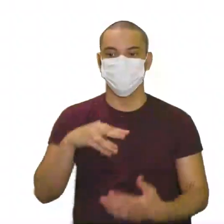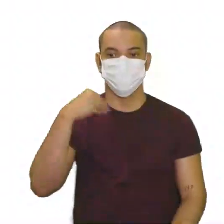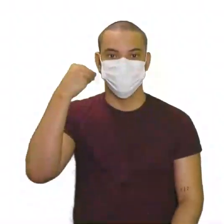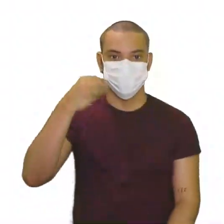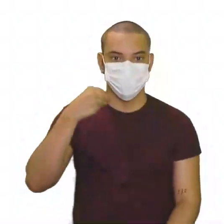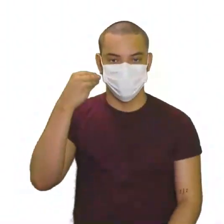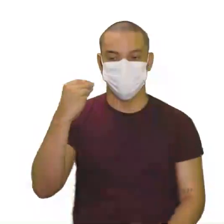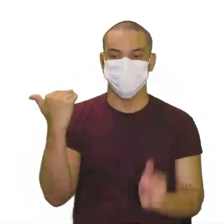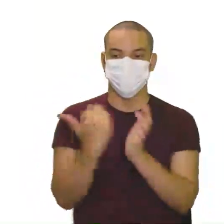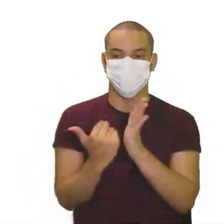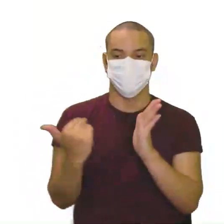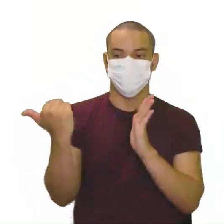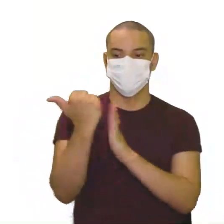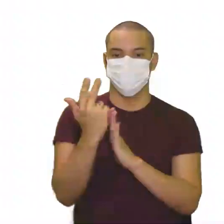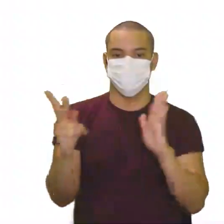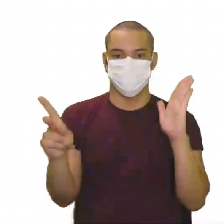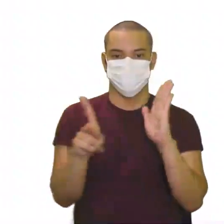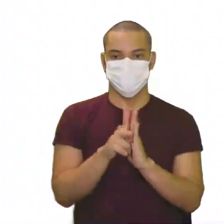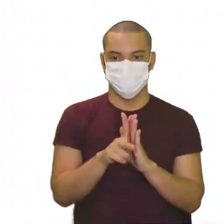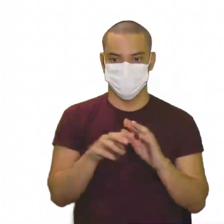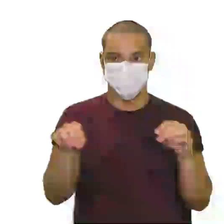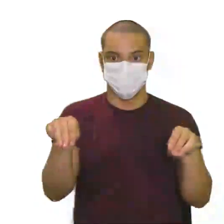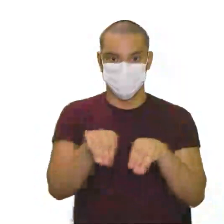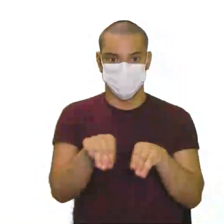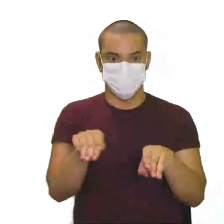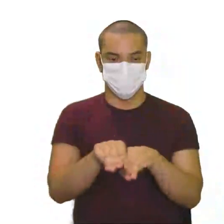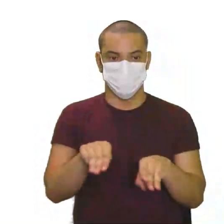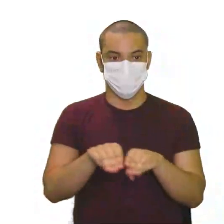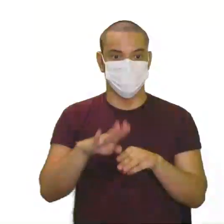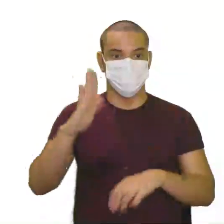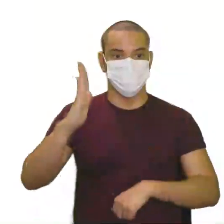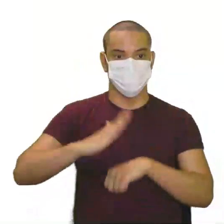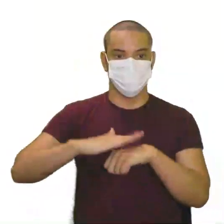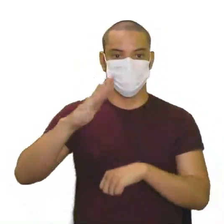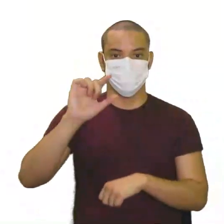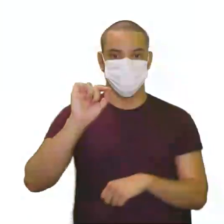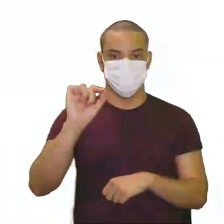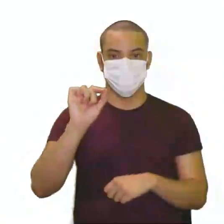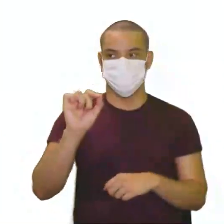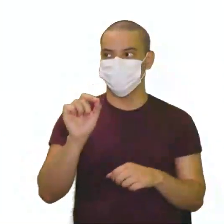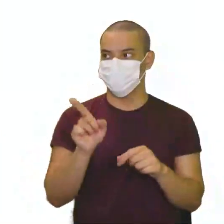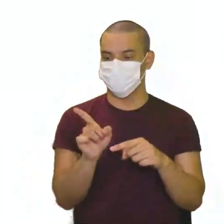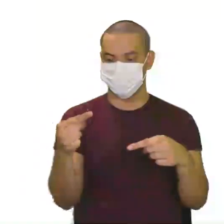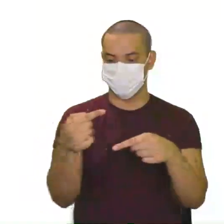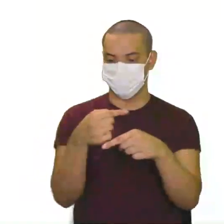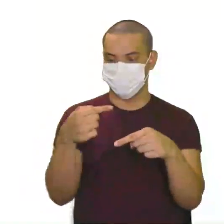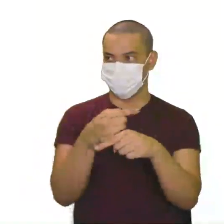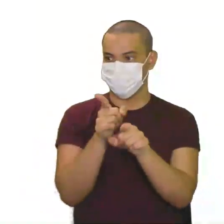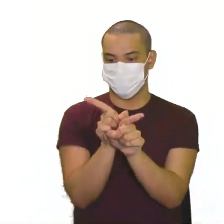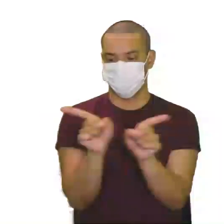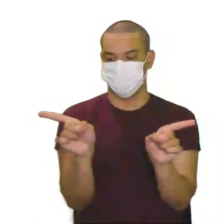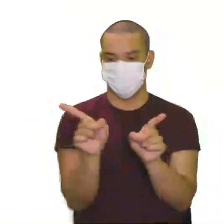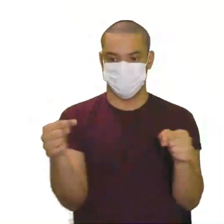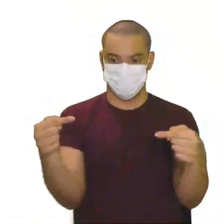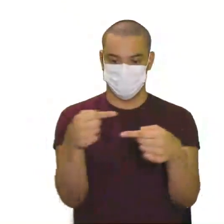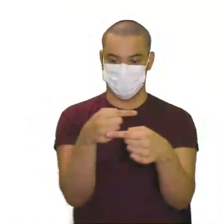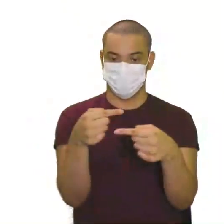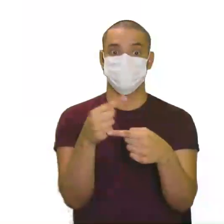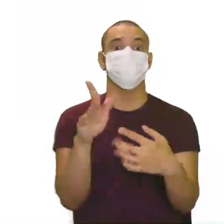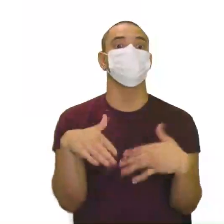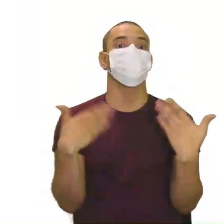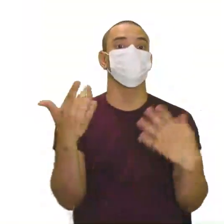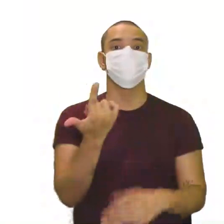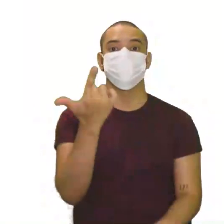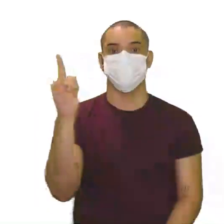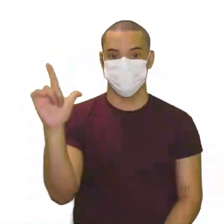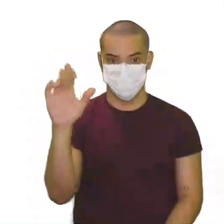a intensidade aqui e do magnetismo ele fica mais justamente nas extremidades que são os polos bom qual é